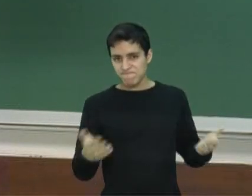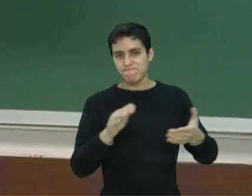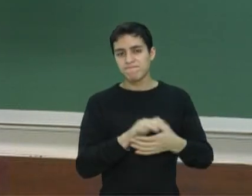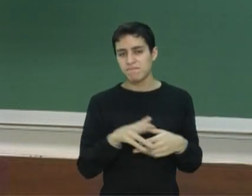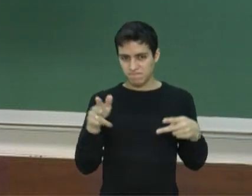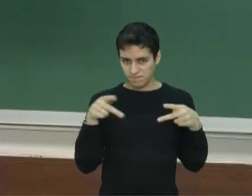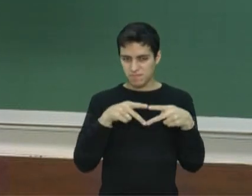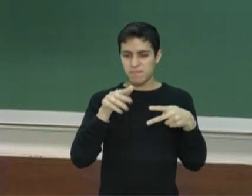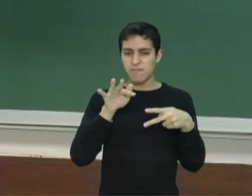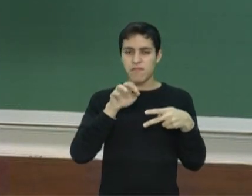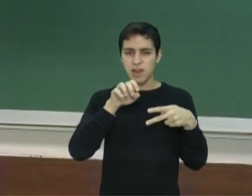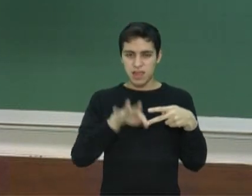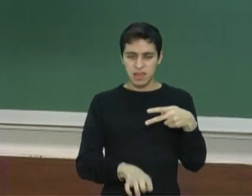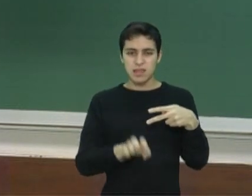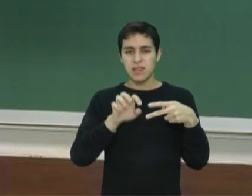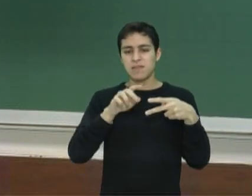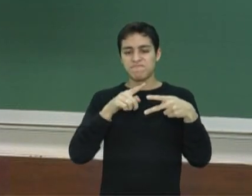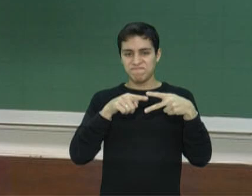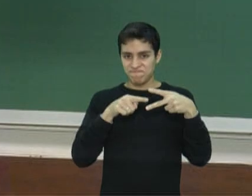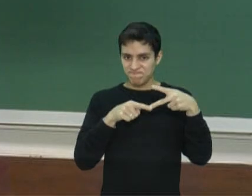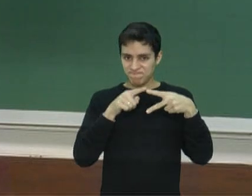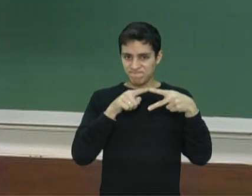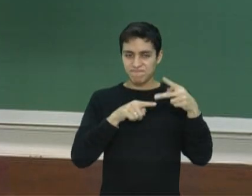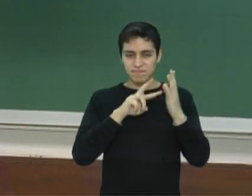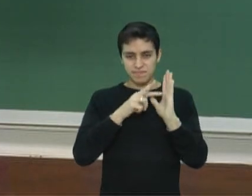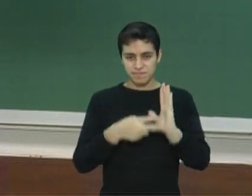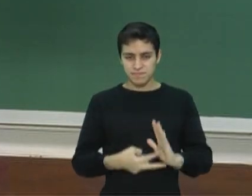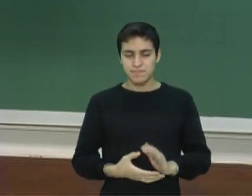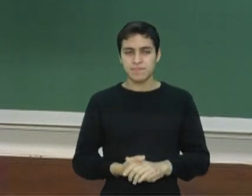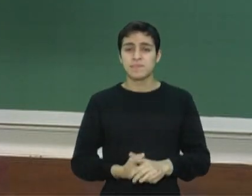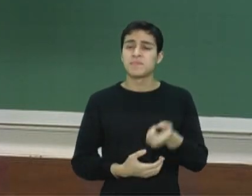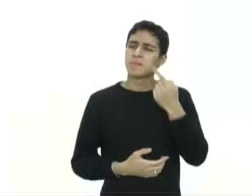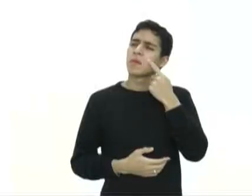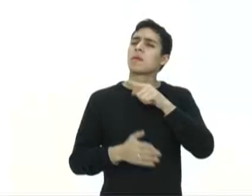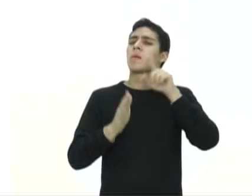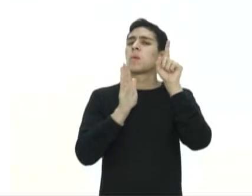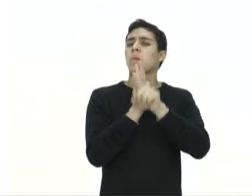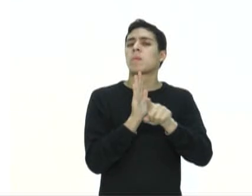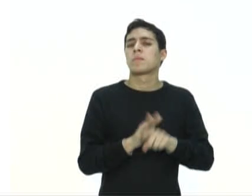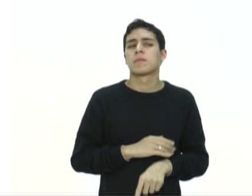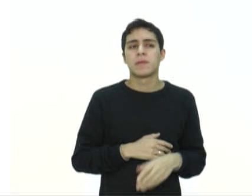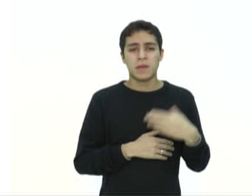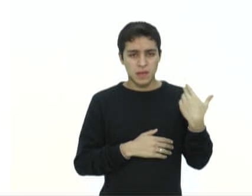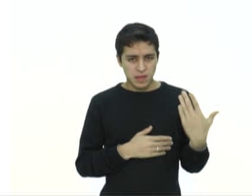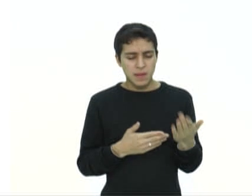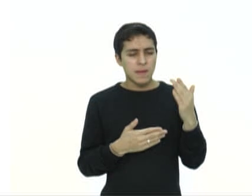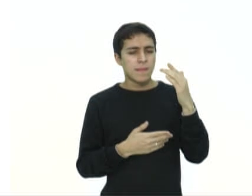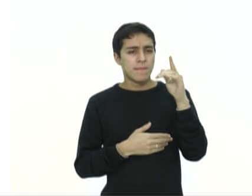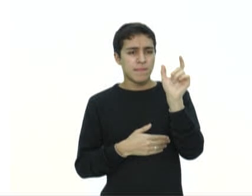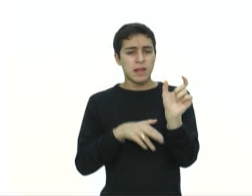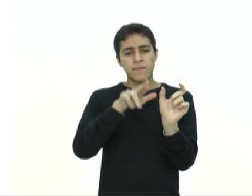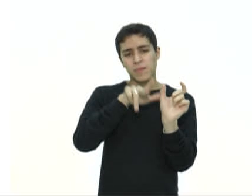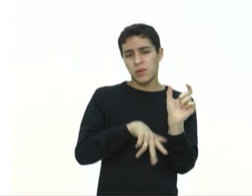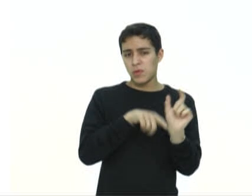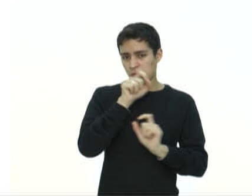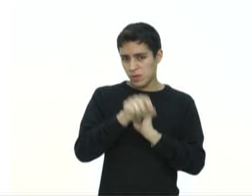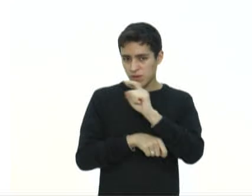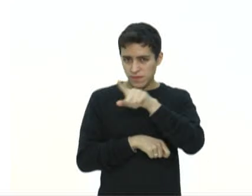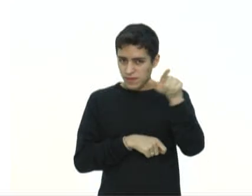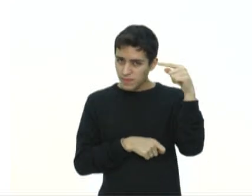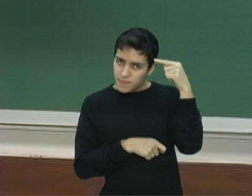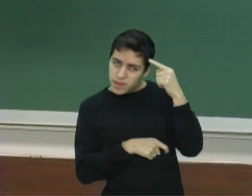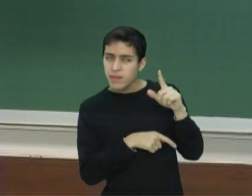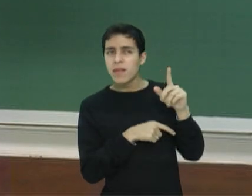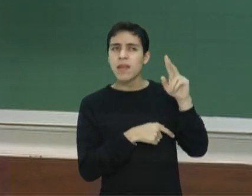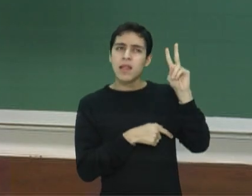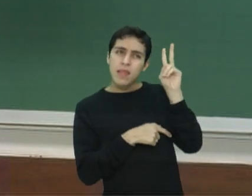Bien? Vamos a nuestro quiz agora. As palavras polissêmicas são, pense aí, lembre